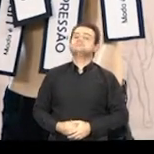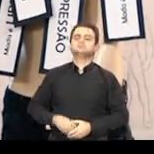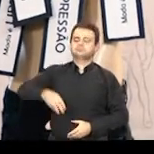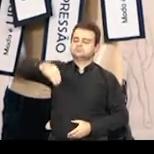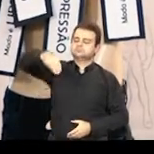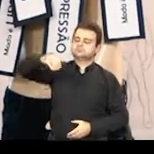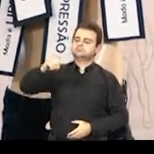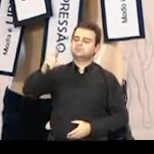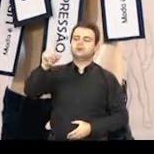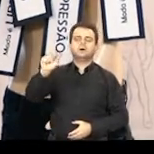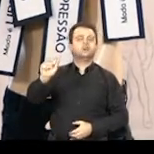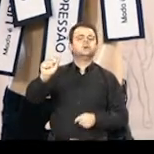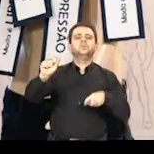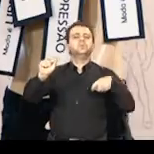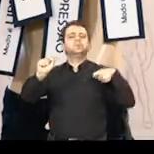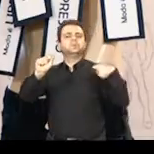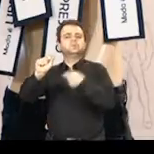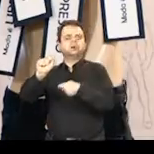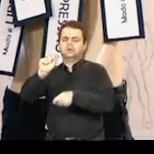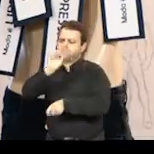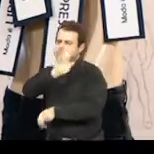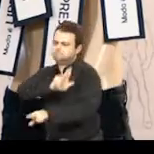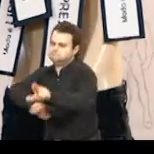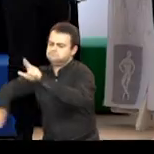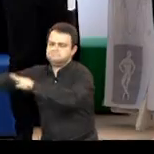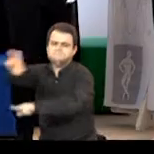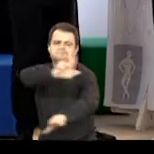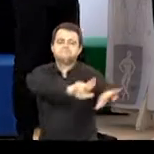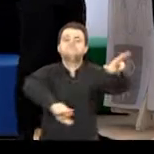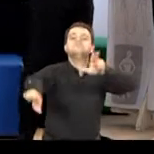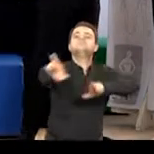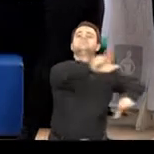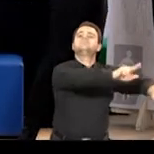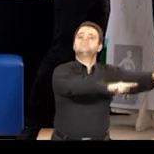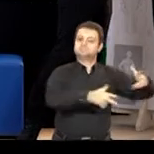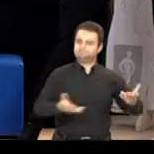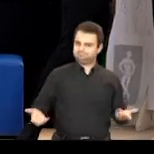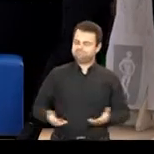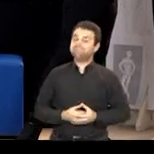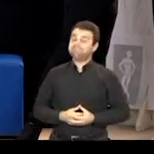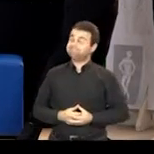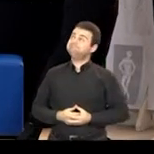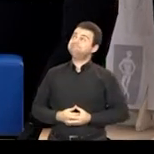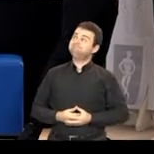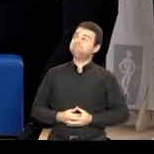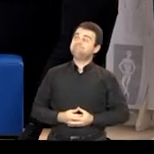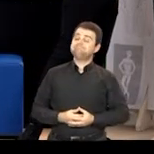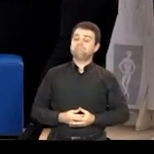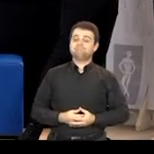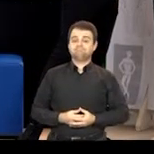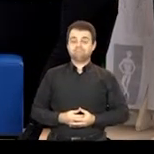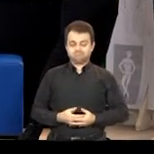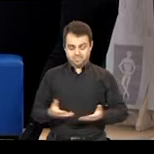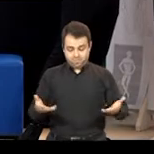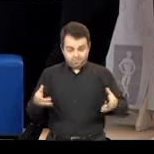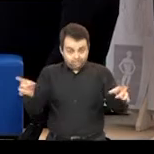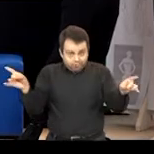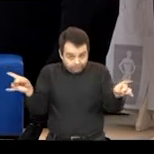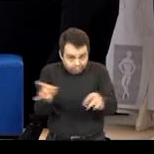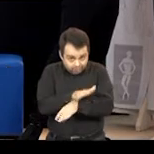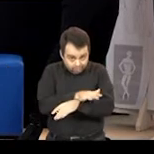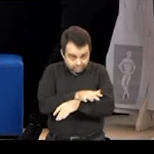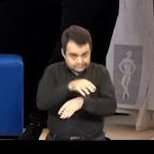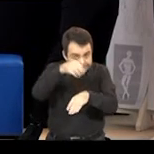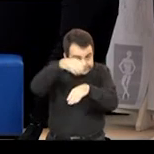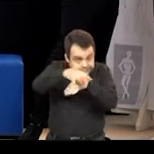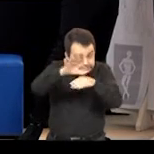Moda é diversidade. E agora, eu quero terminar com uma dica muito